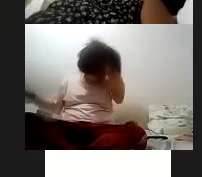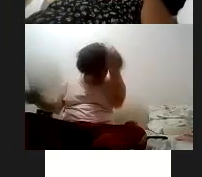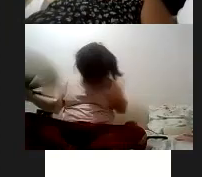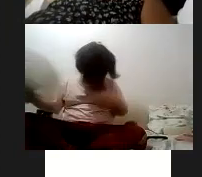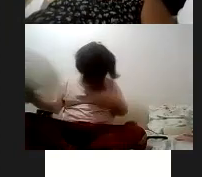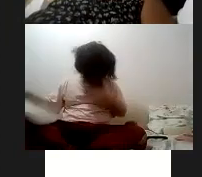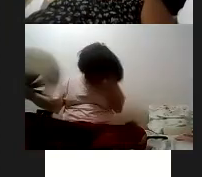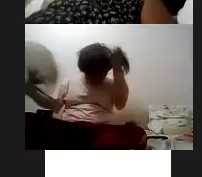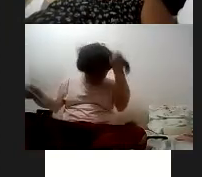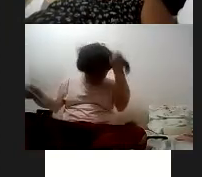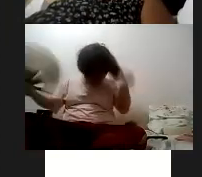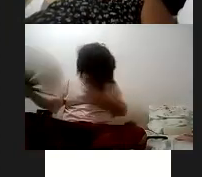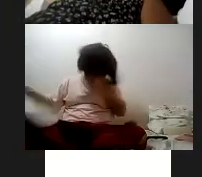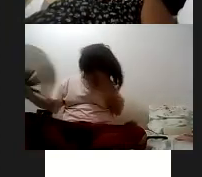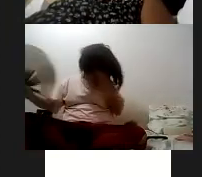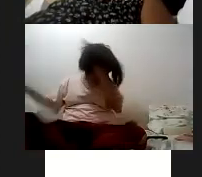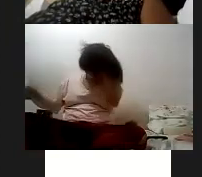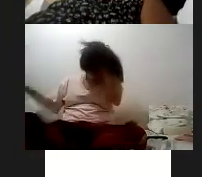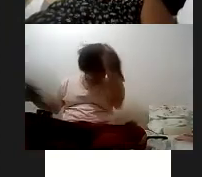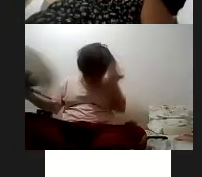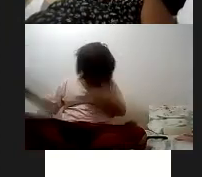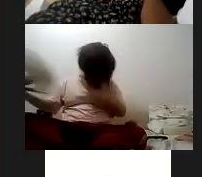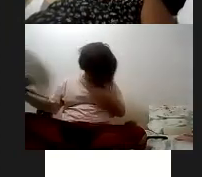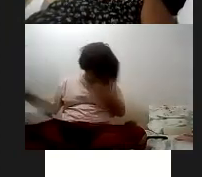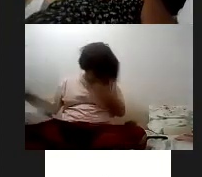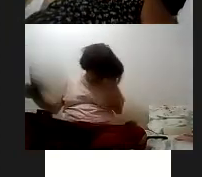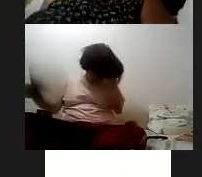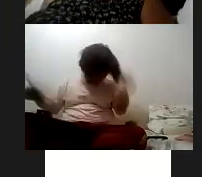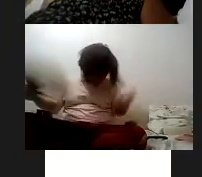sociedade, é uma condição, é uma forma de apresentação,